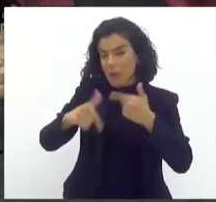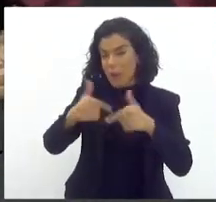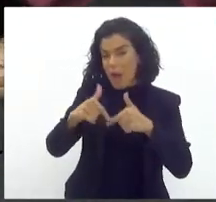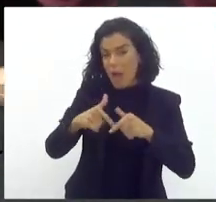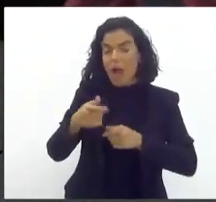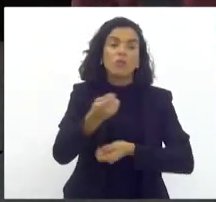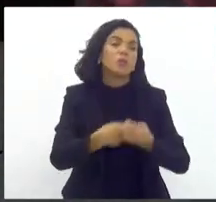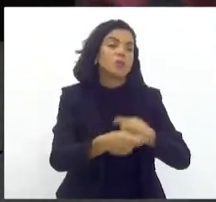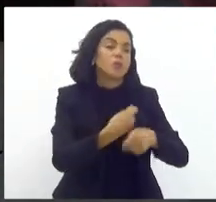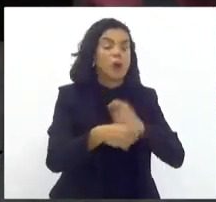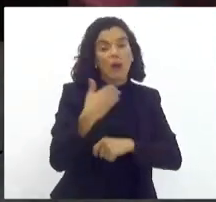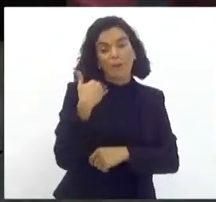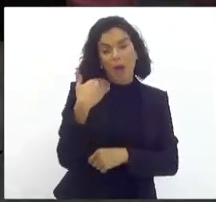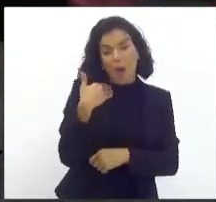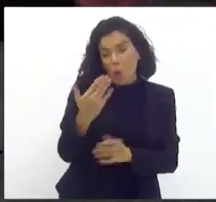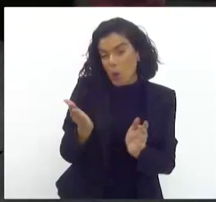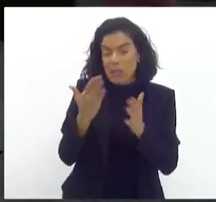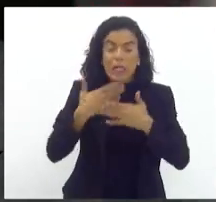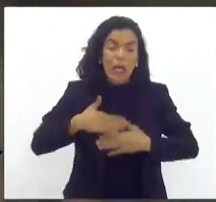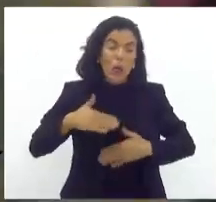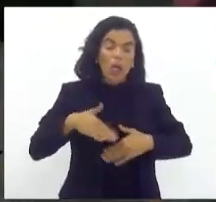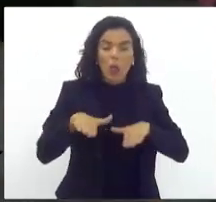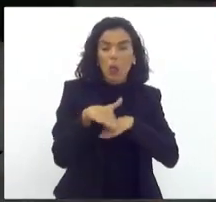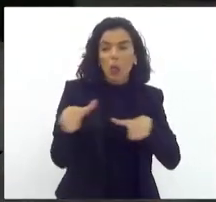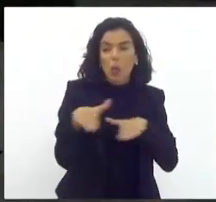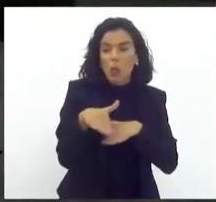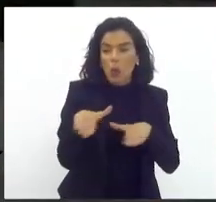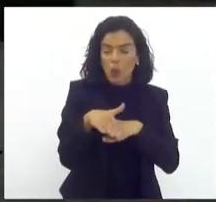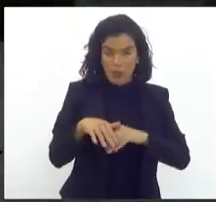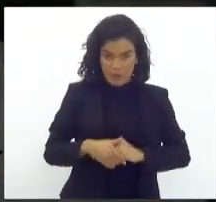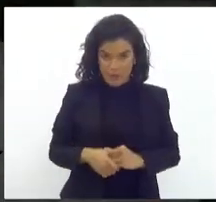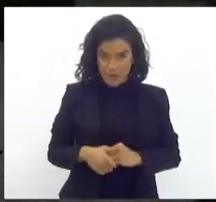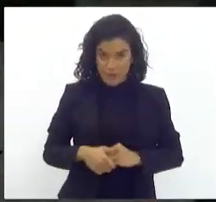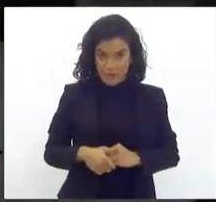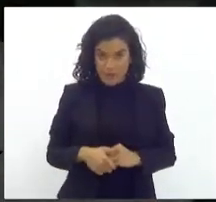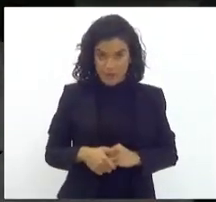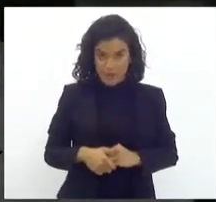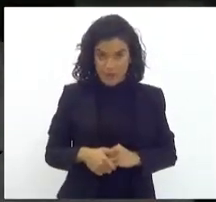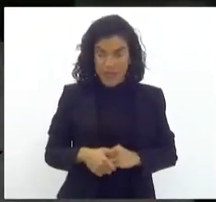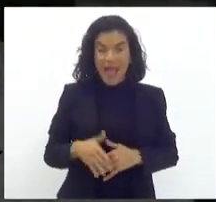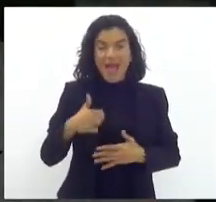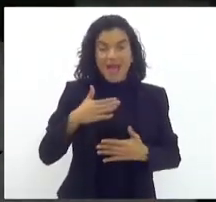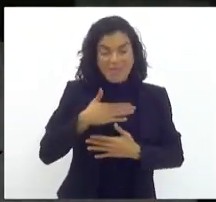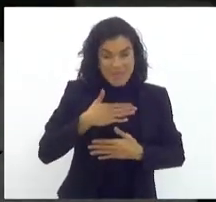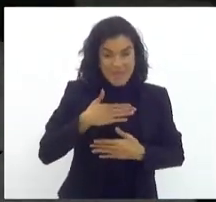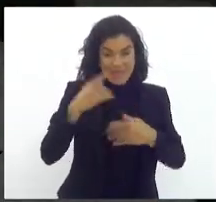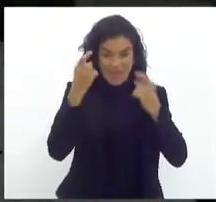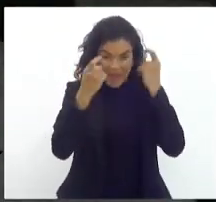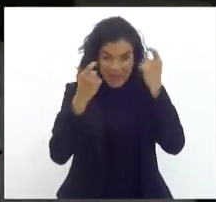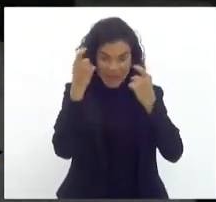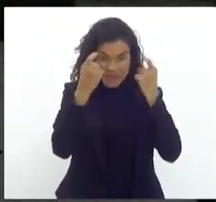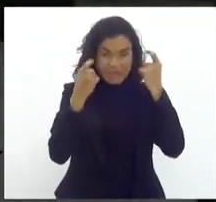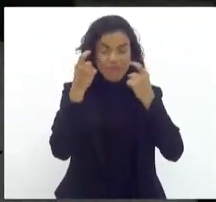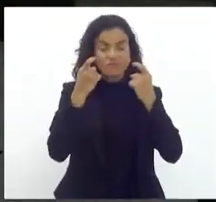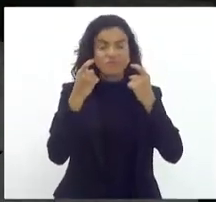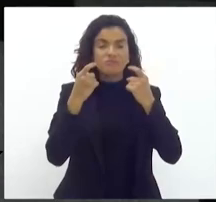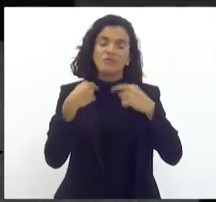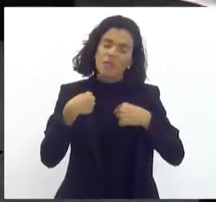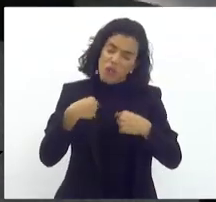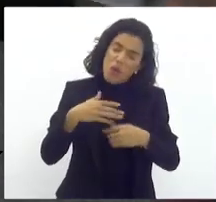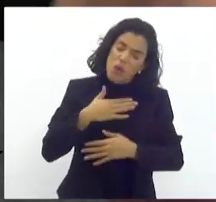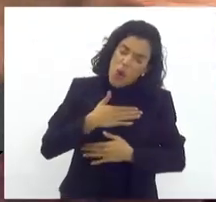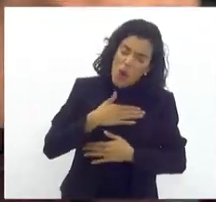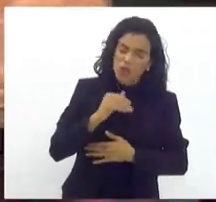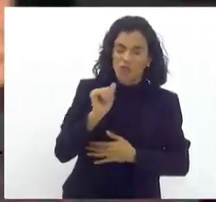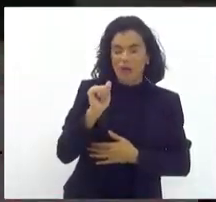caixa de banco pode ser alguma coisa bem tranquila esse sentido a minha preocupação e eu gosto muito